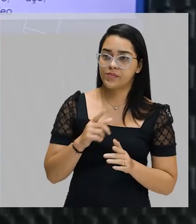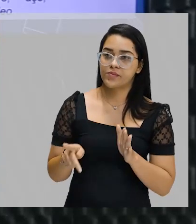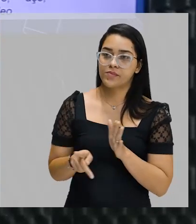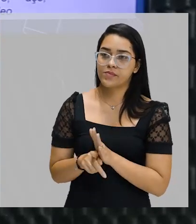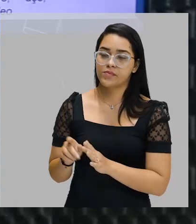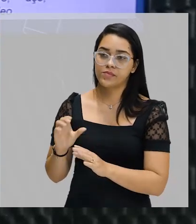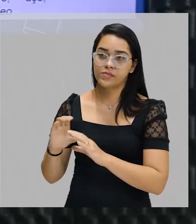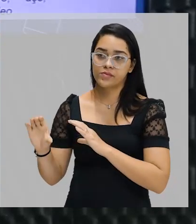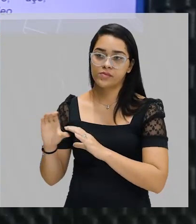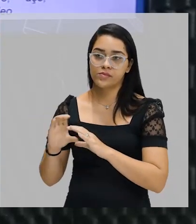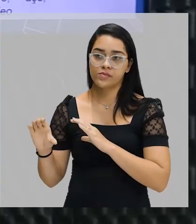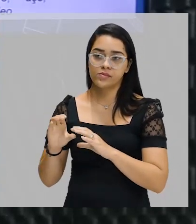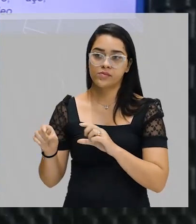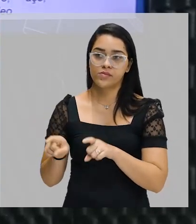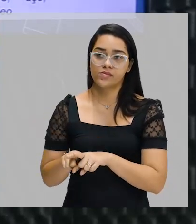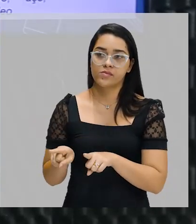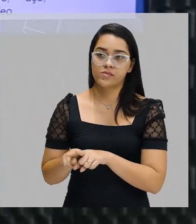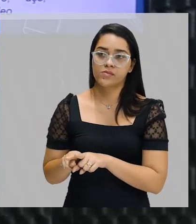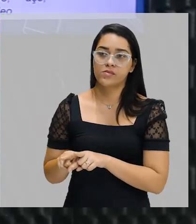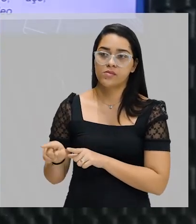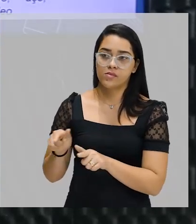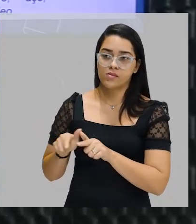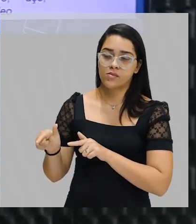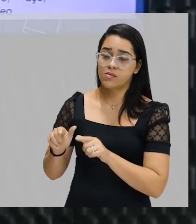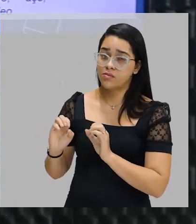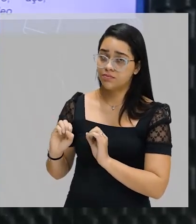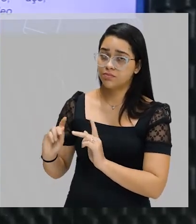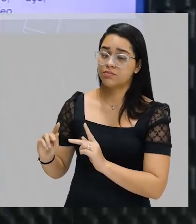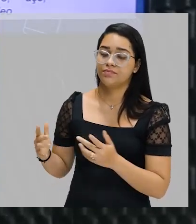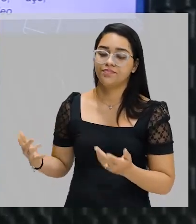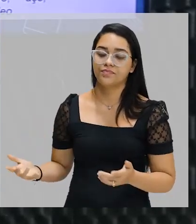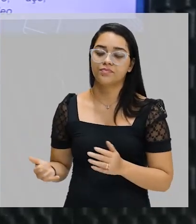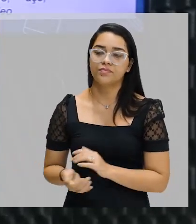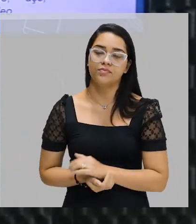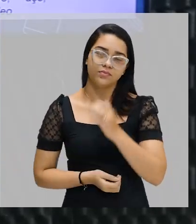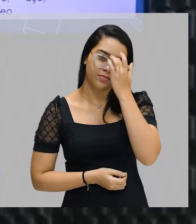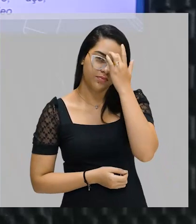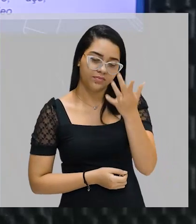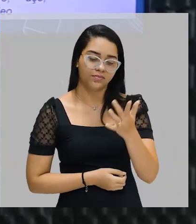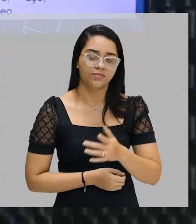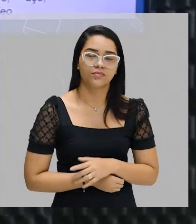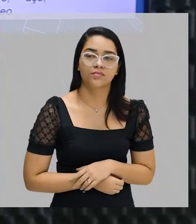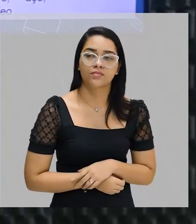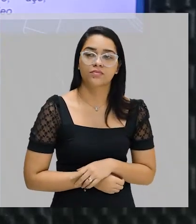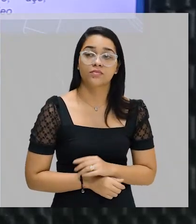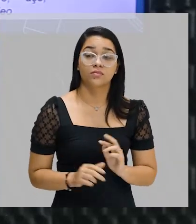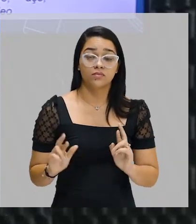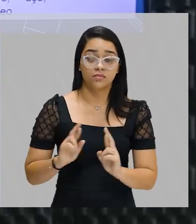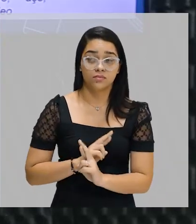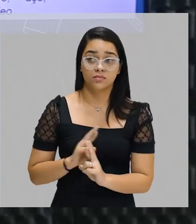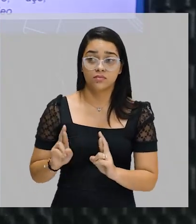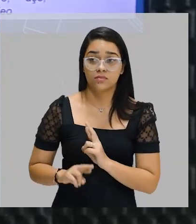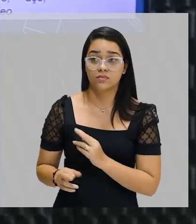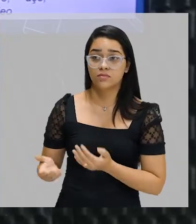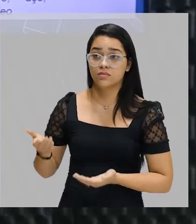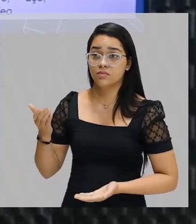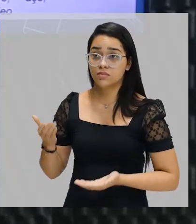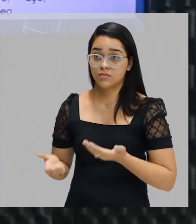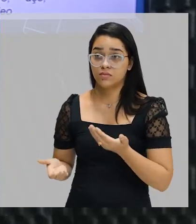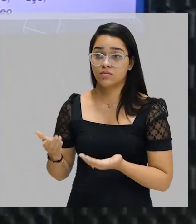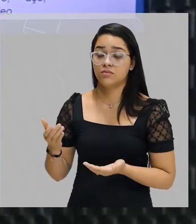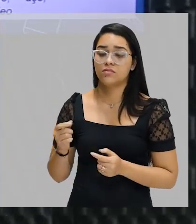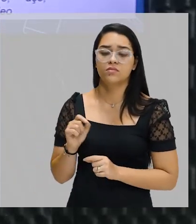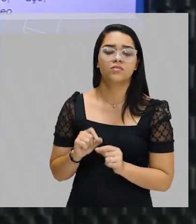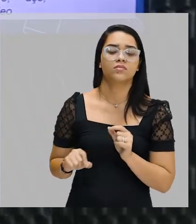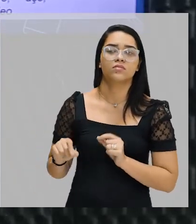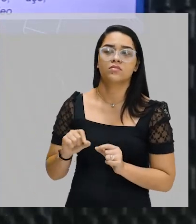a comunicação e os serviços atrelados a ela. Beleza? Muito fácil, né, galera? Em relação à nossa balança comercial, o